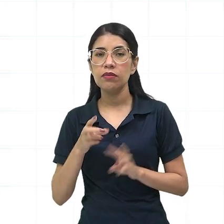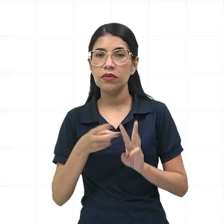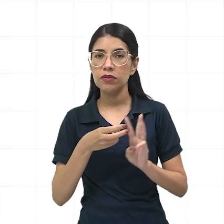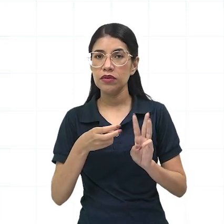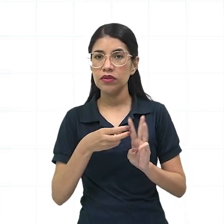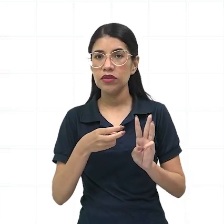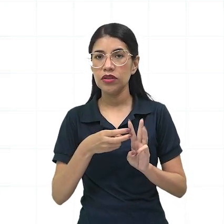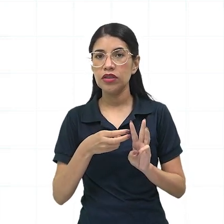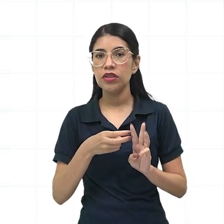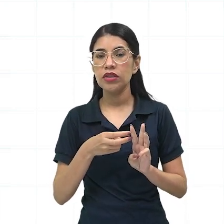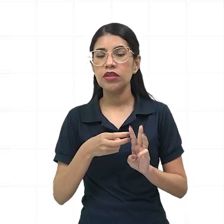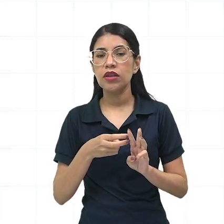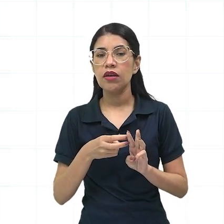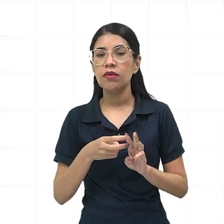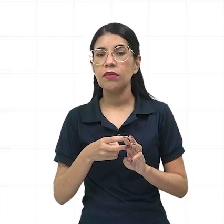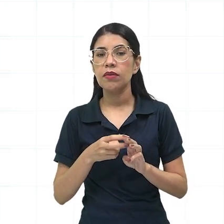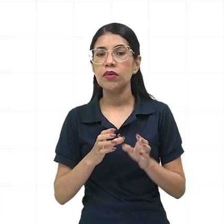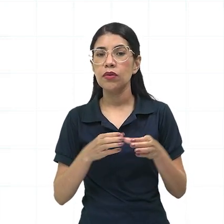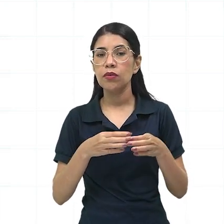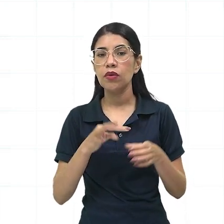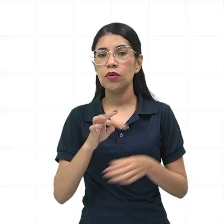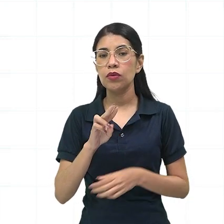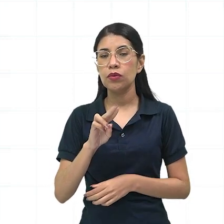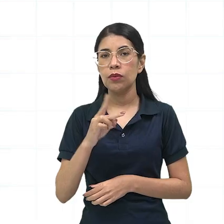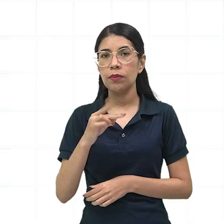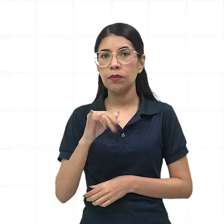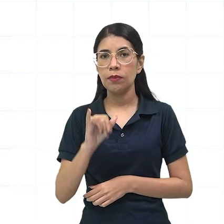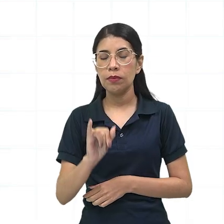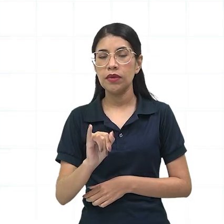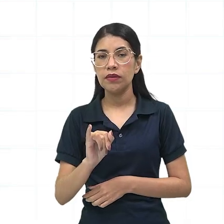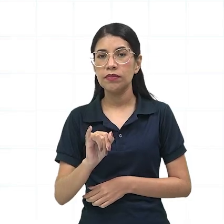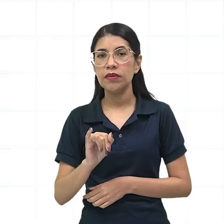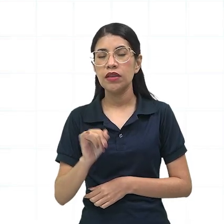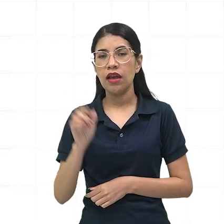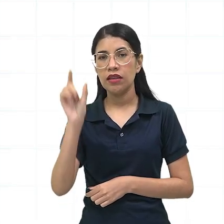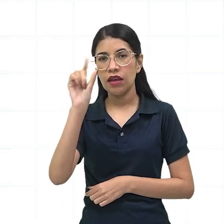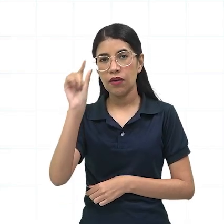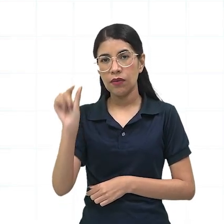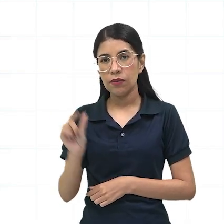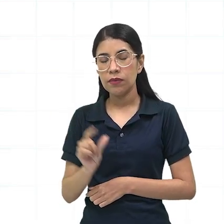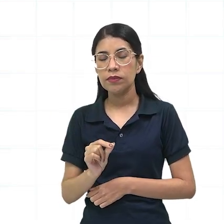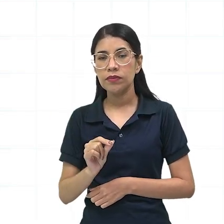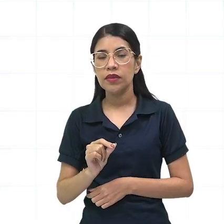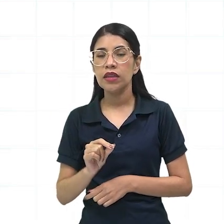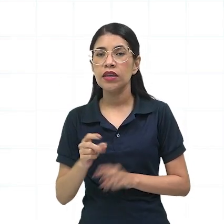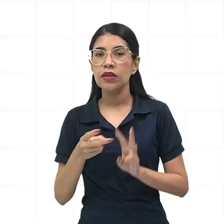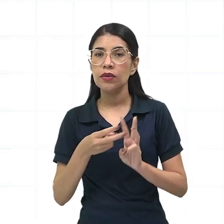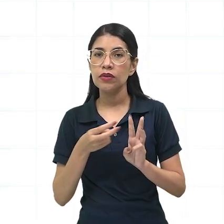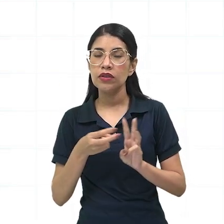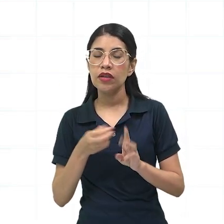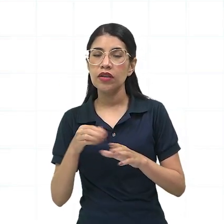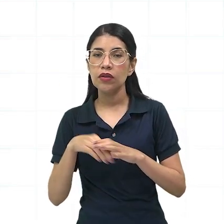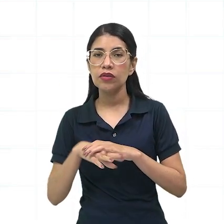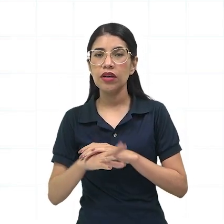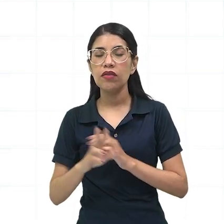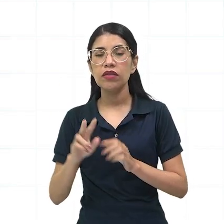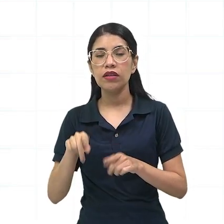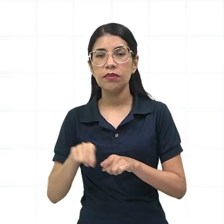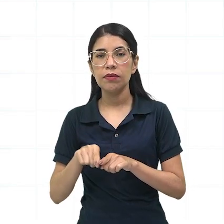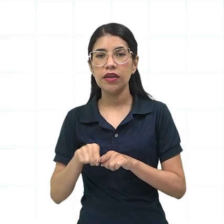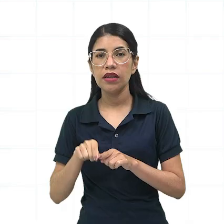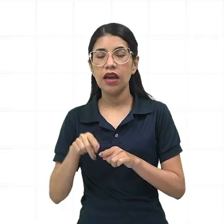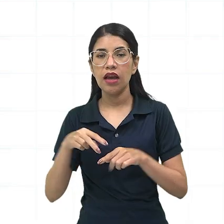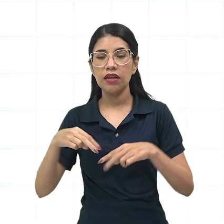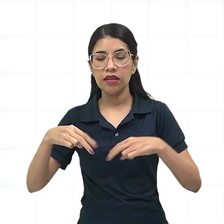pelos indígenas tupis da costa do Brasil. E os índios costumavam dançar